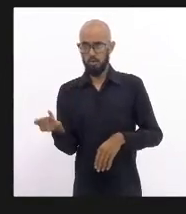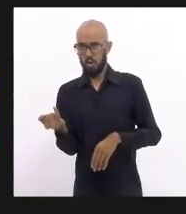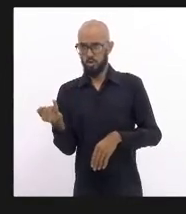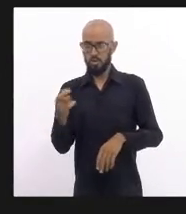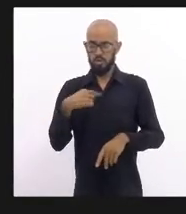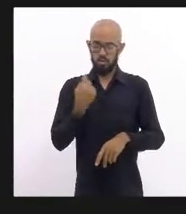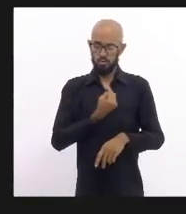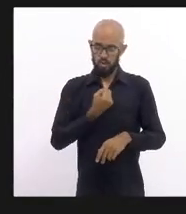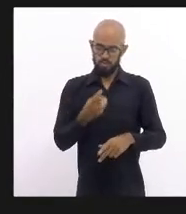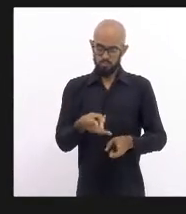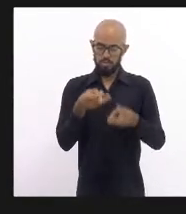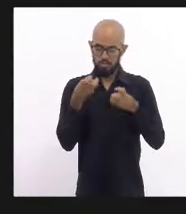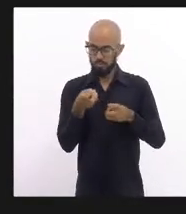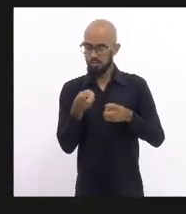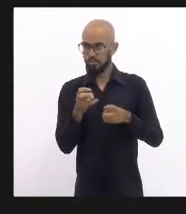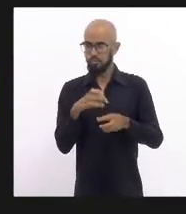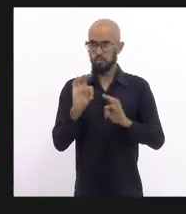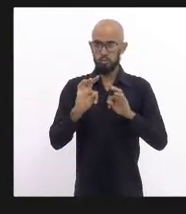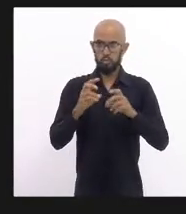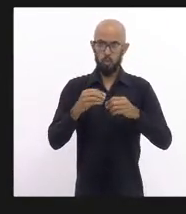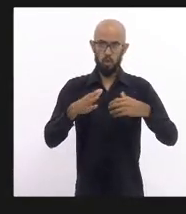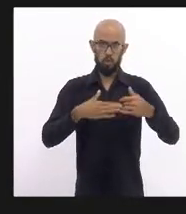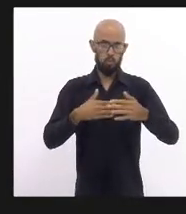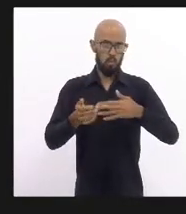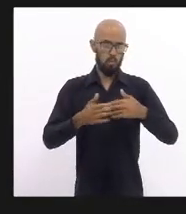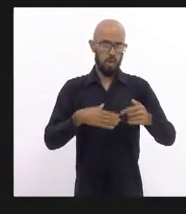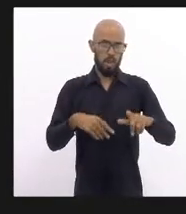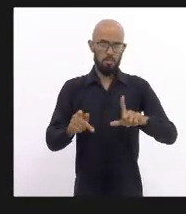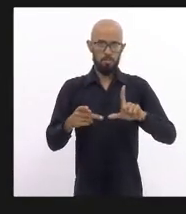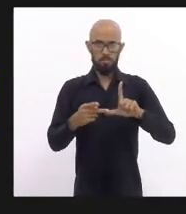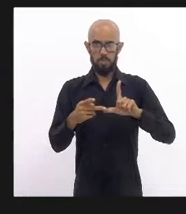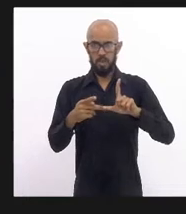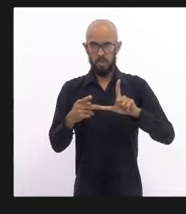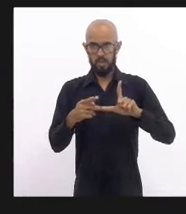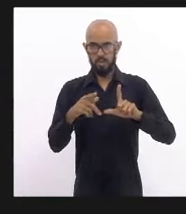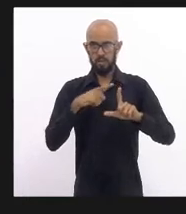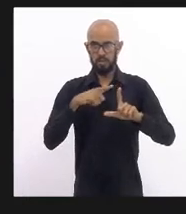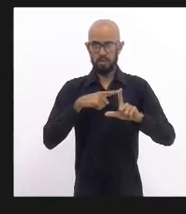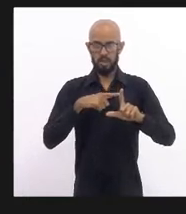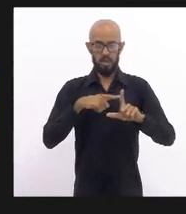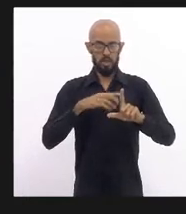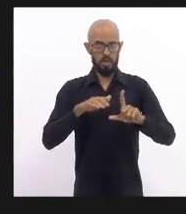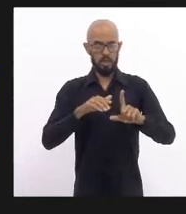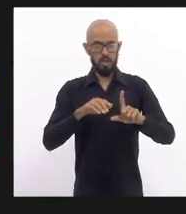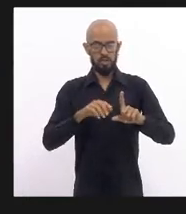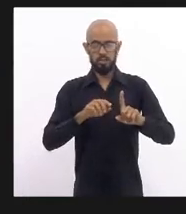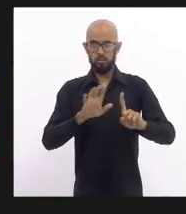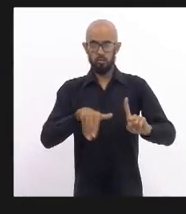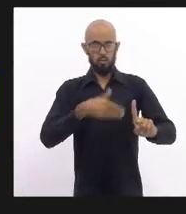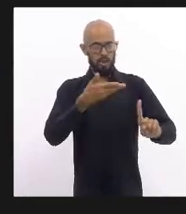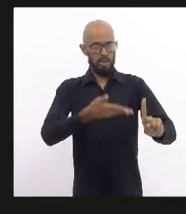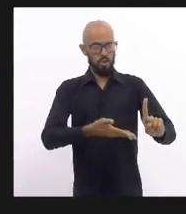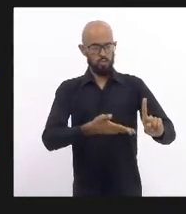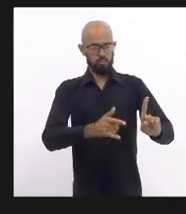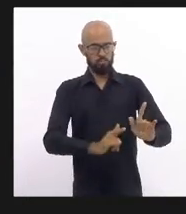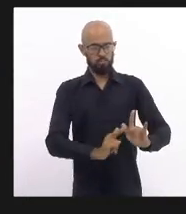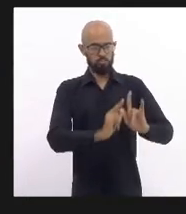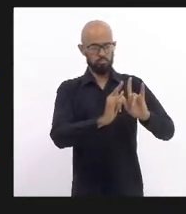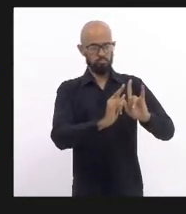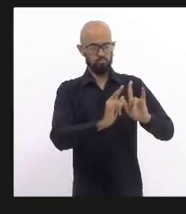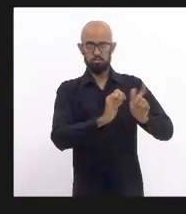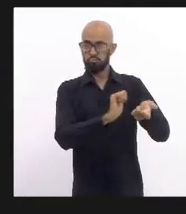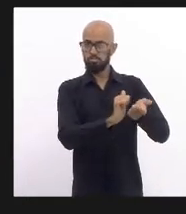levado em consideração em todo projeto que visa algum tipo de tombamento, e a gente sabe, como bem disse a deputada Marta Rocha,